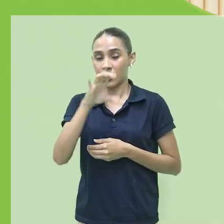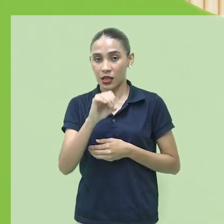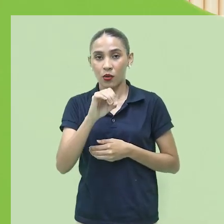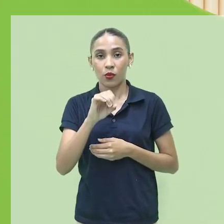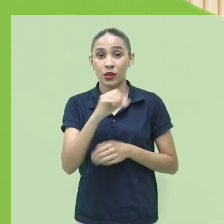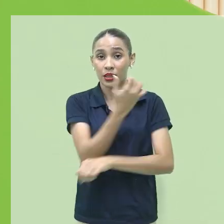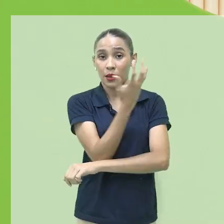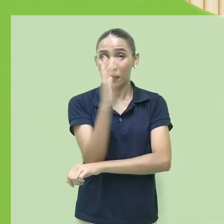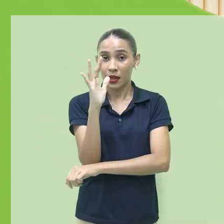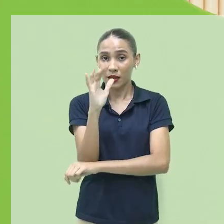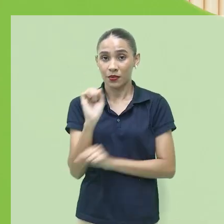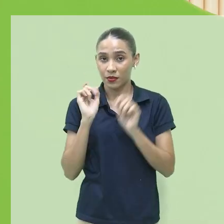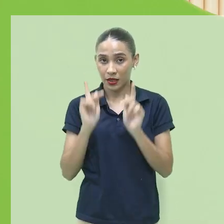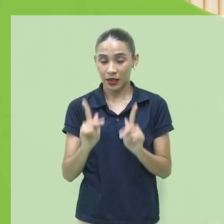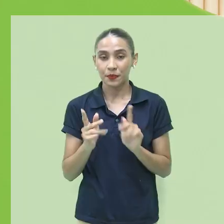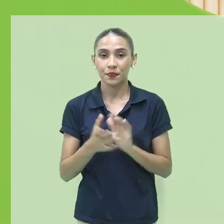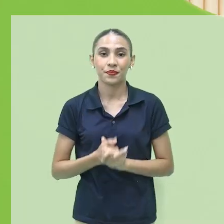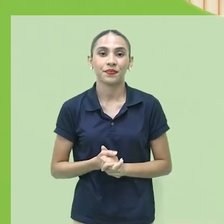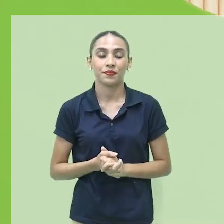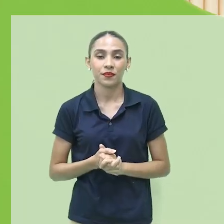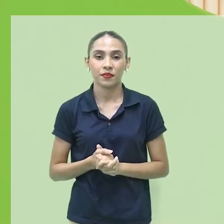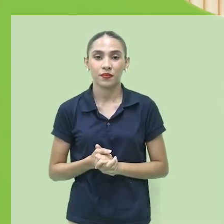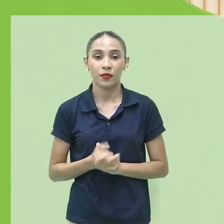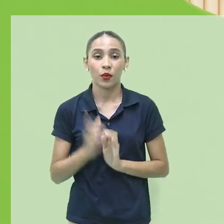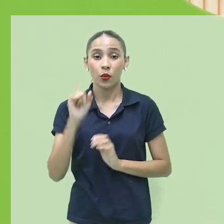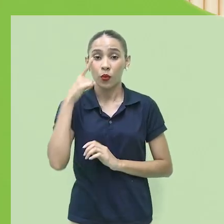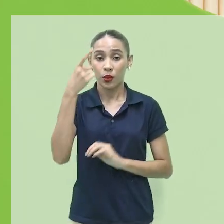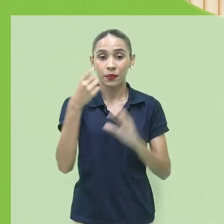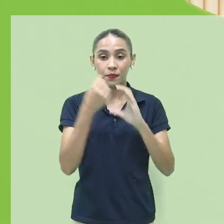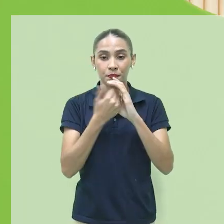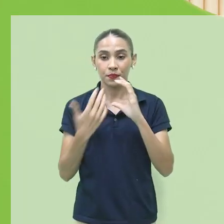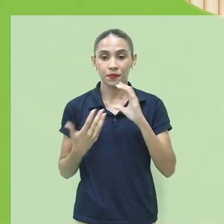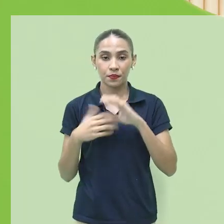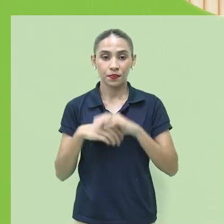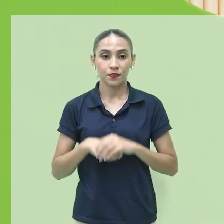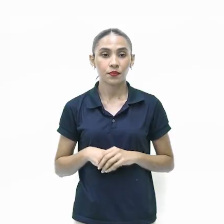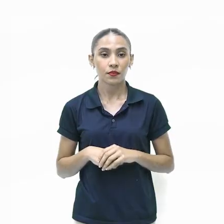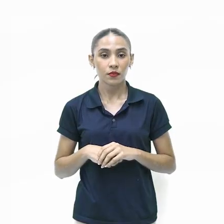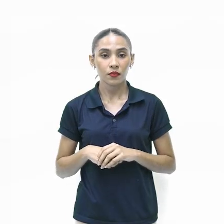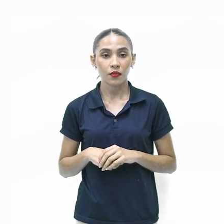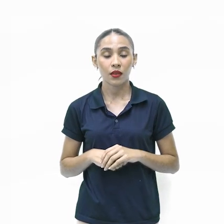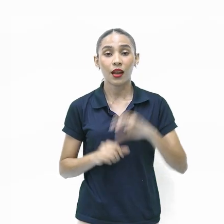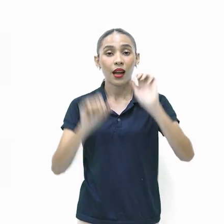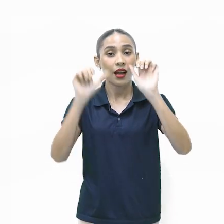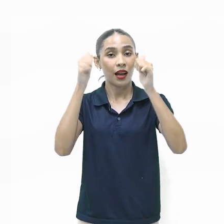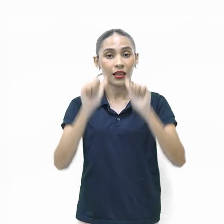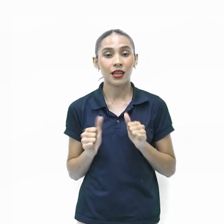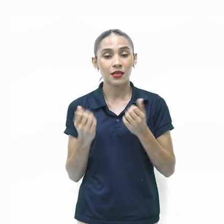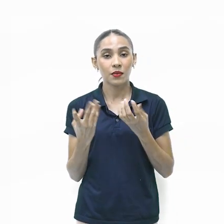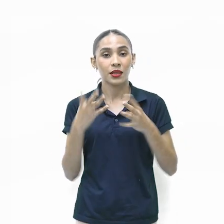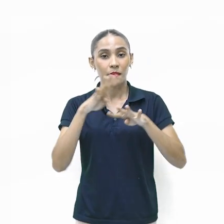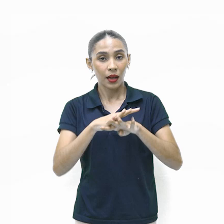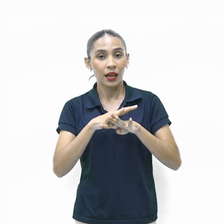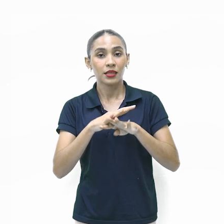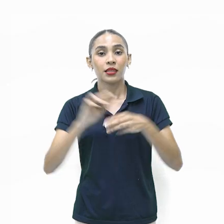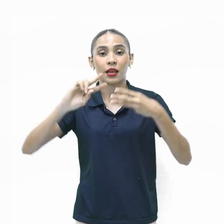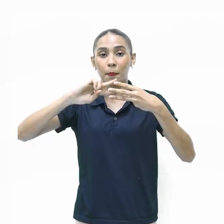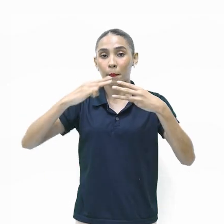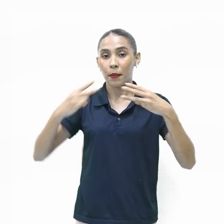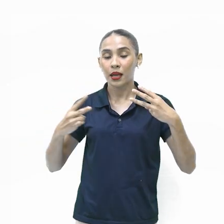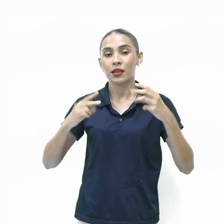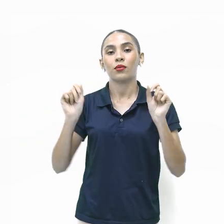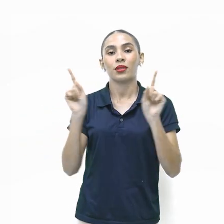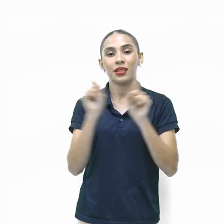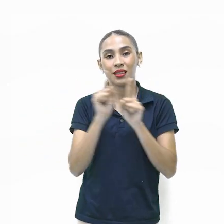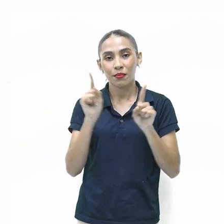autopolinização nessas plantas, tá bom? Vamos observar aí outra característica. A análise matemática que